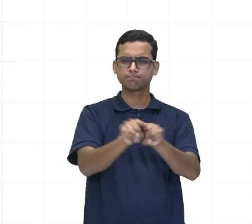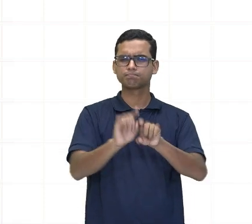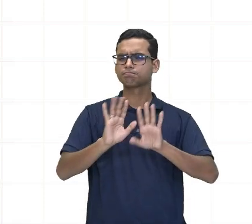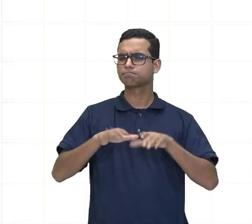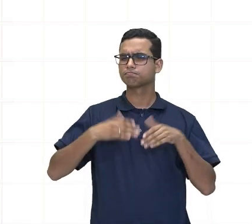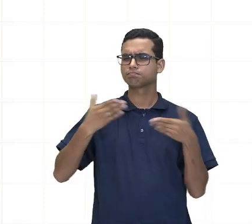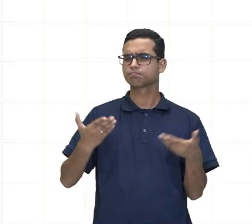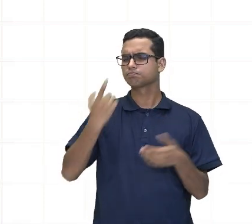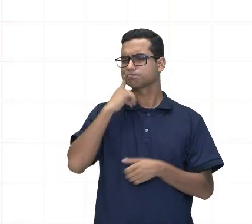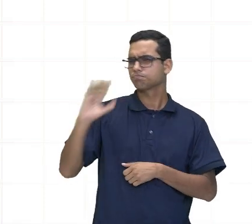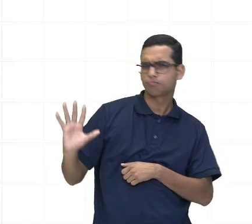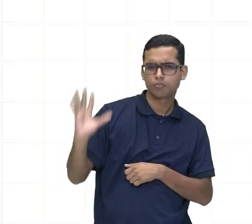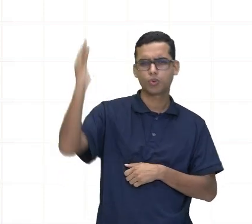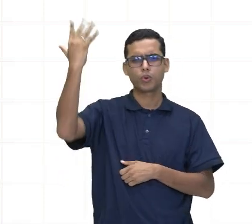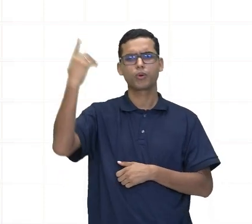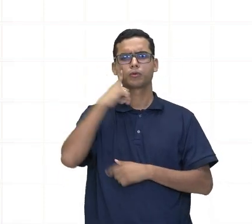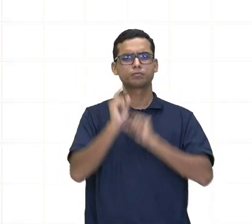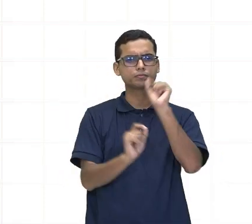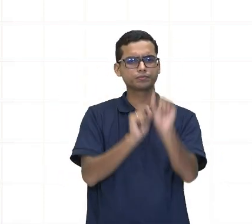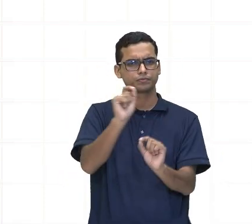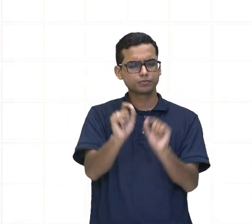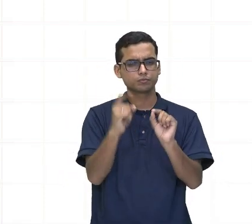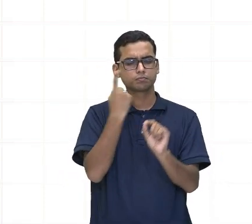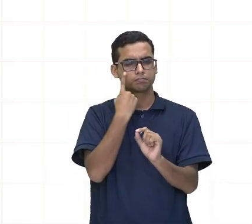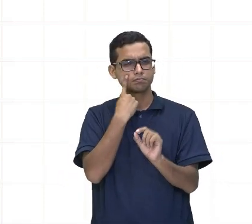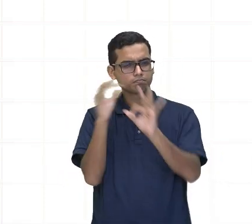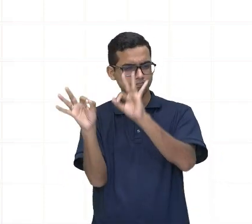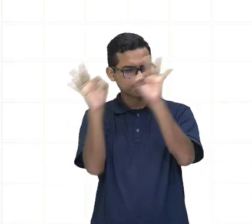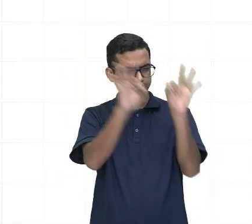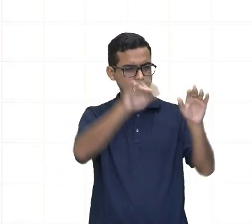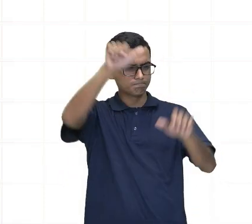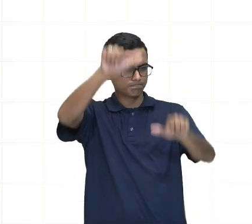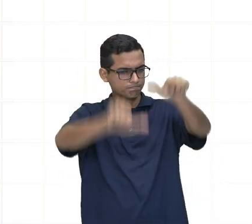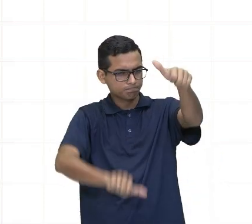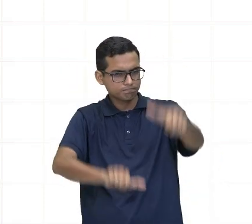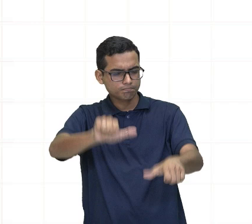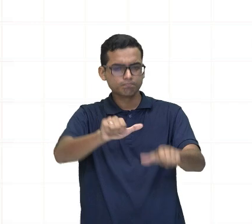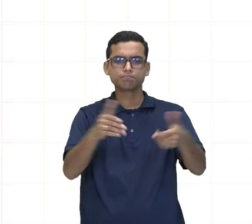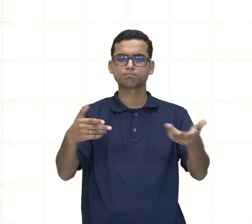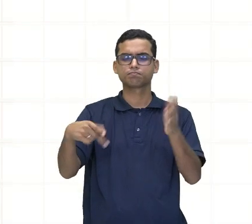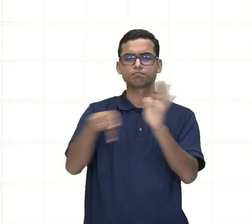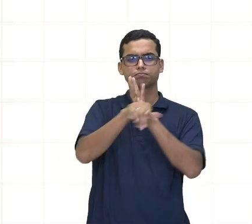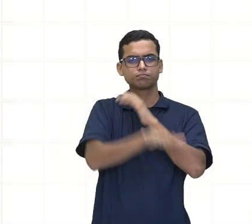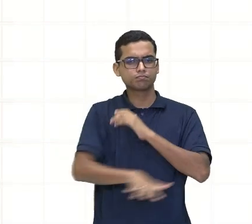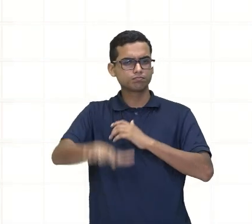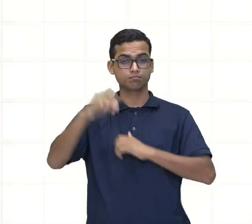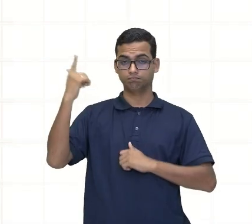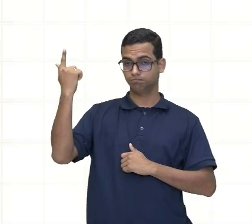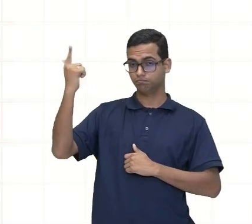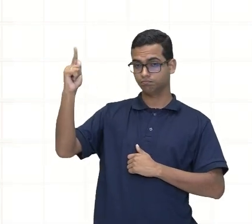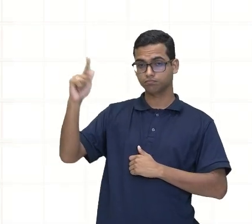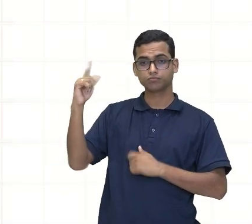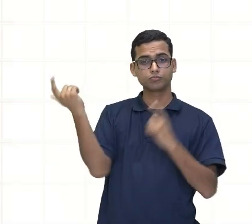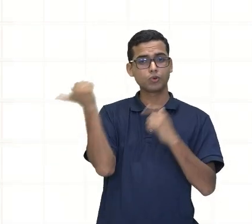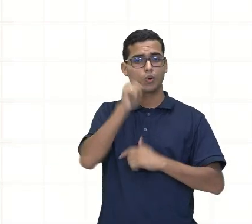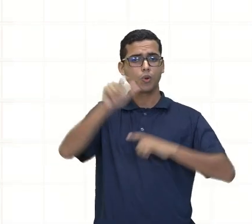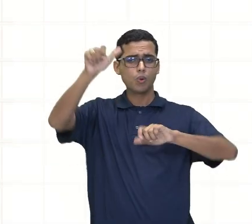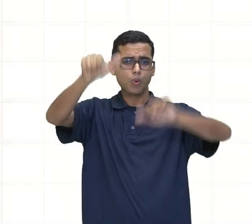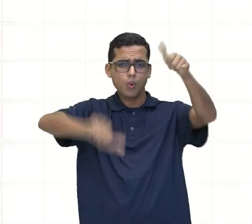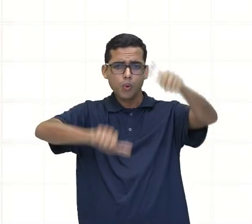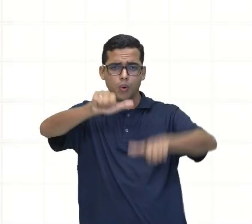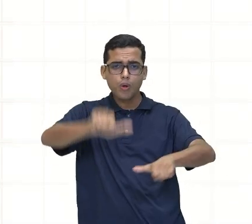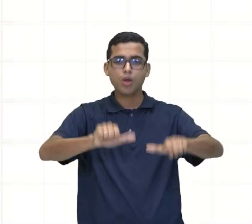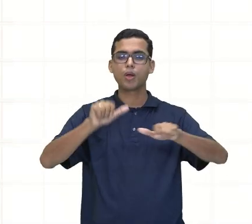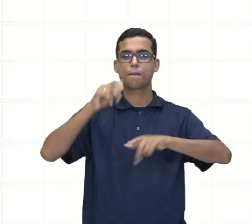acontecimento, né, o evento, o que eu vou estar observando aí nesse espaço geográfico? Eu posso analisar, por exemplo, a